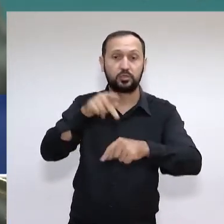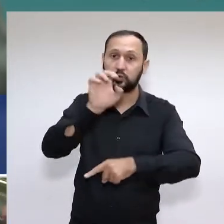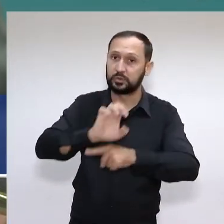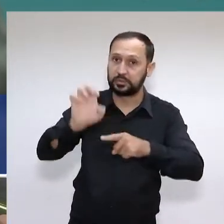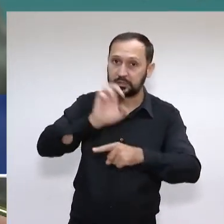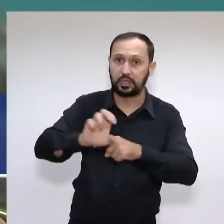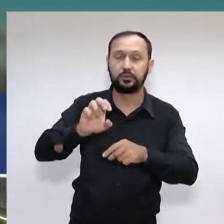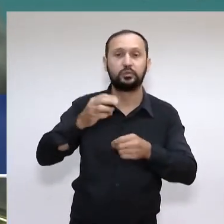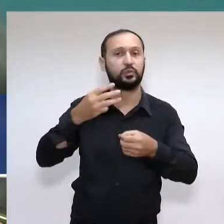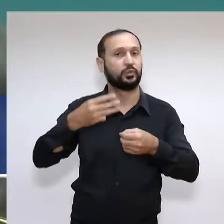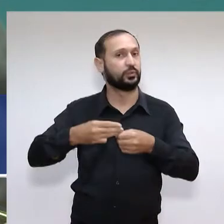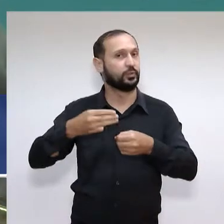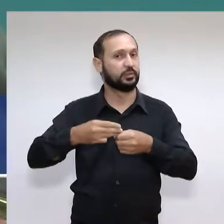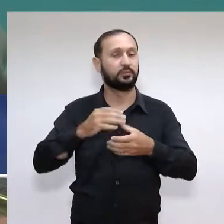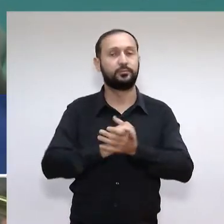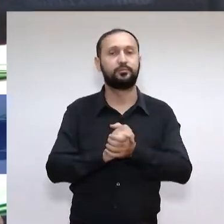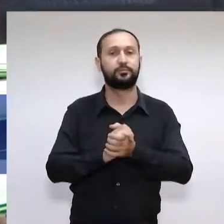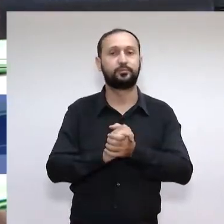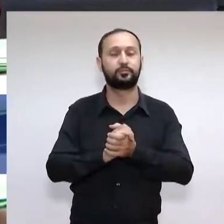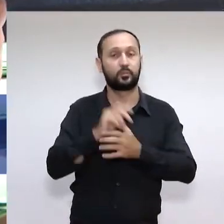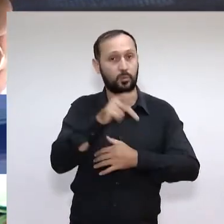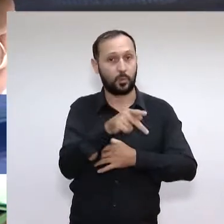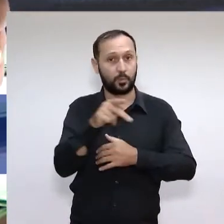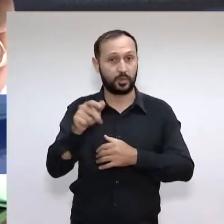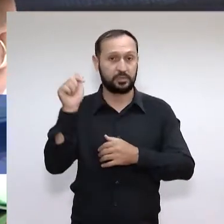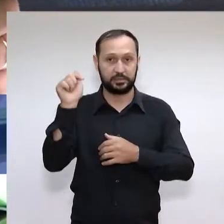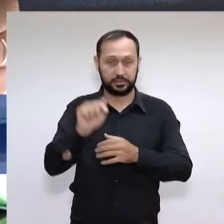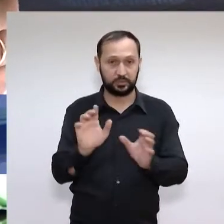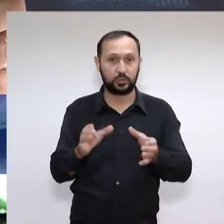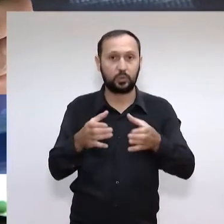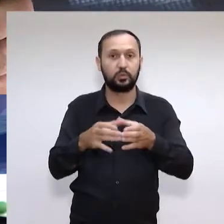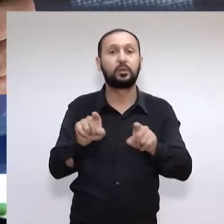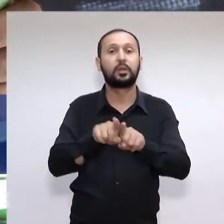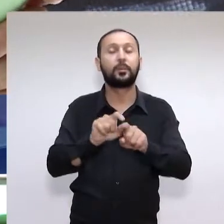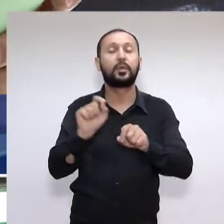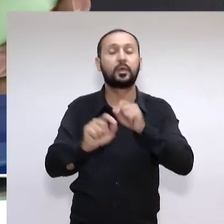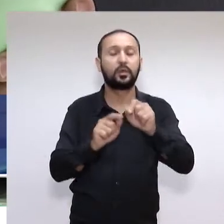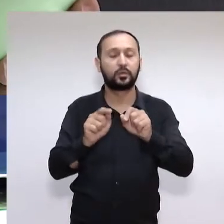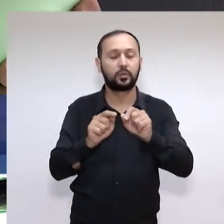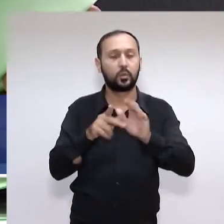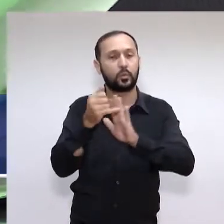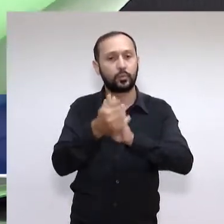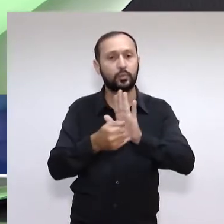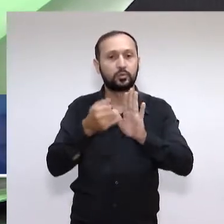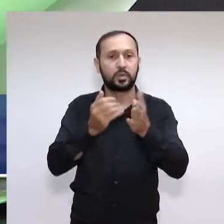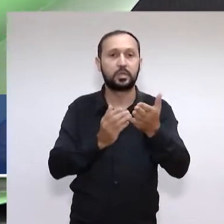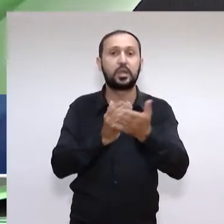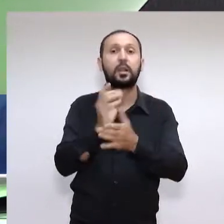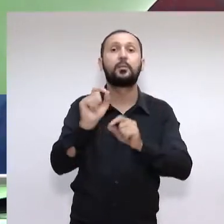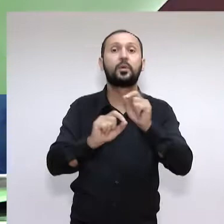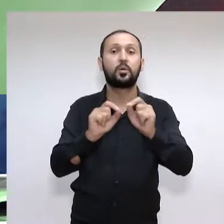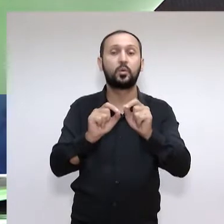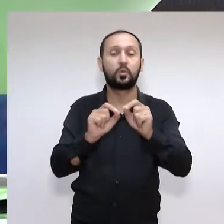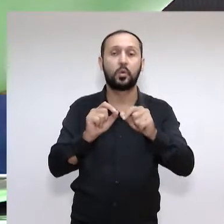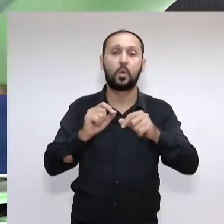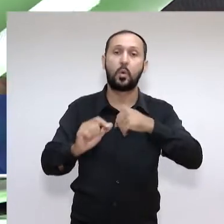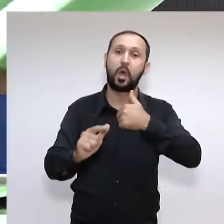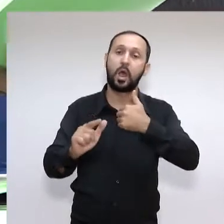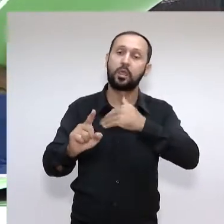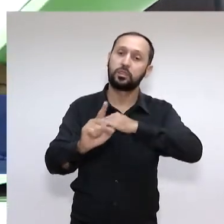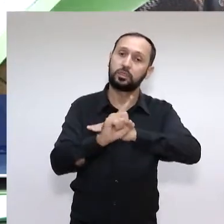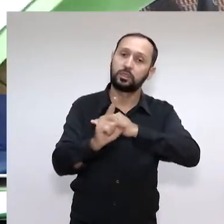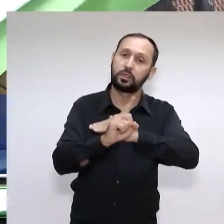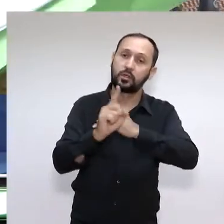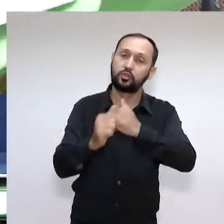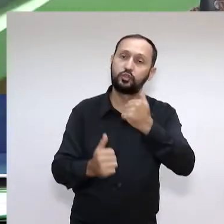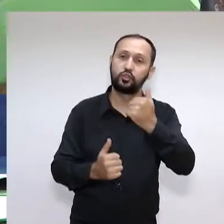país, dos estados e dos municípios. O presidente da comissão também relatou o projeto que reconhece as atividades